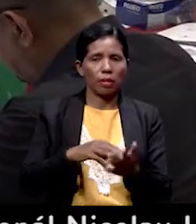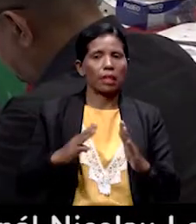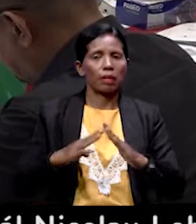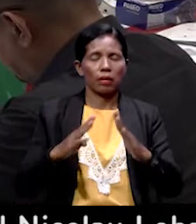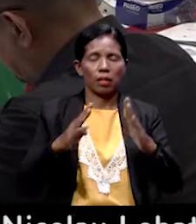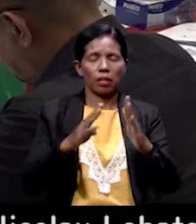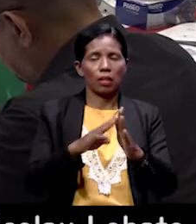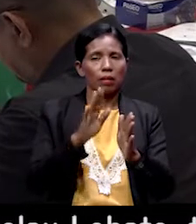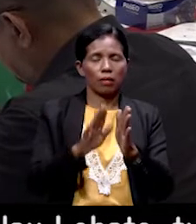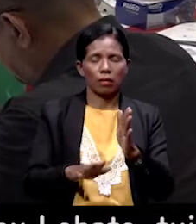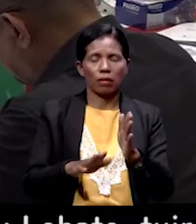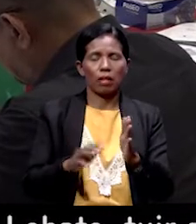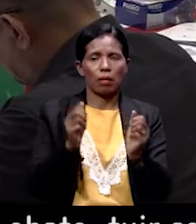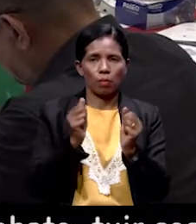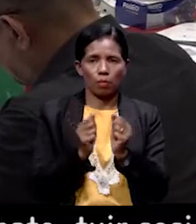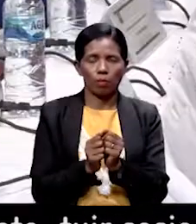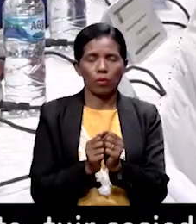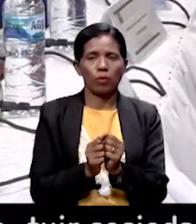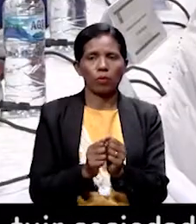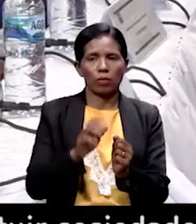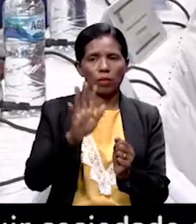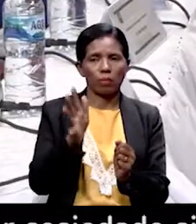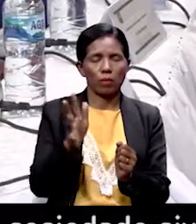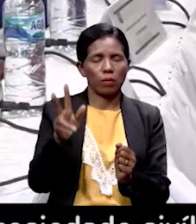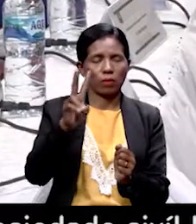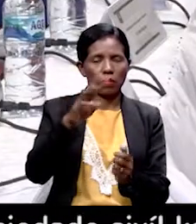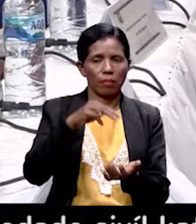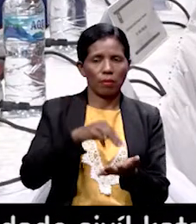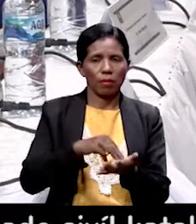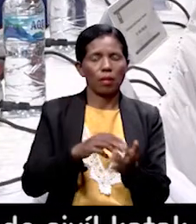resing hatresing, no capital desenvolvimento